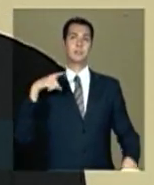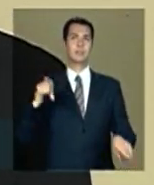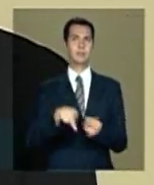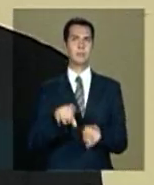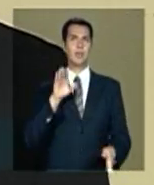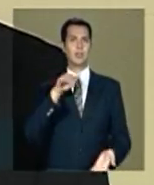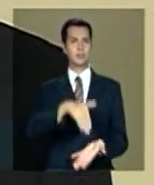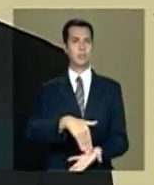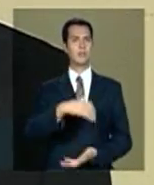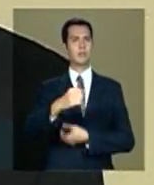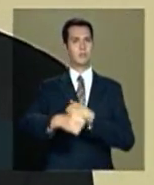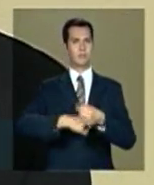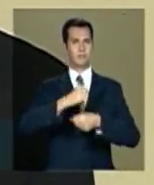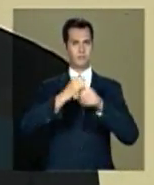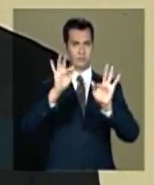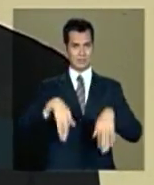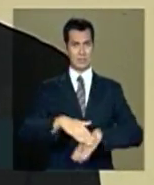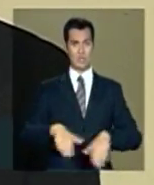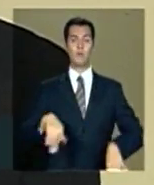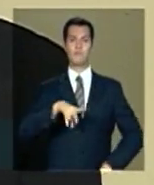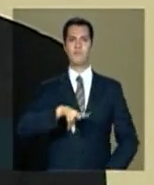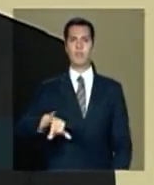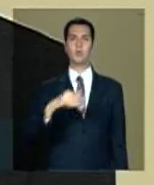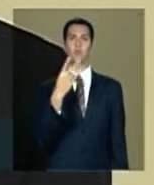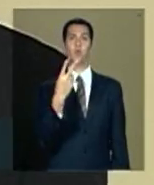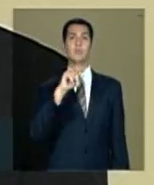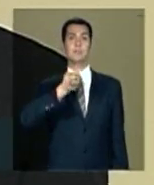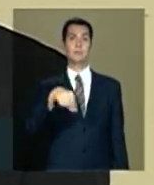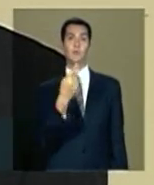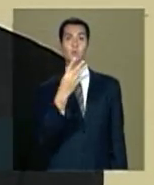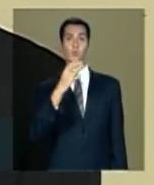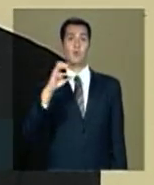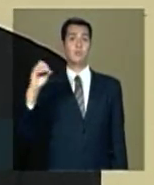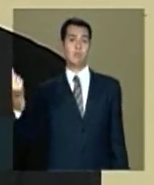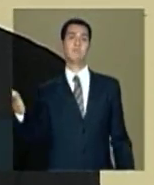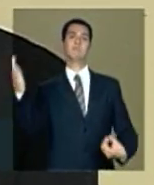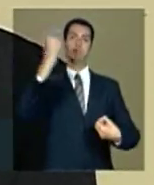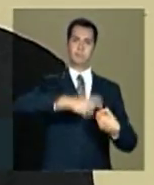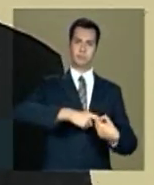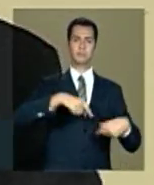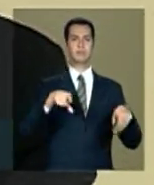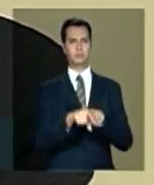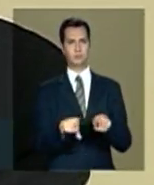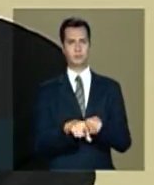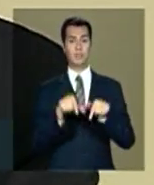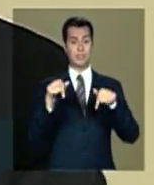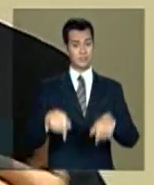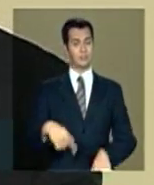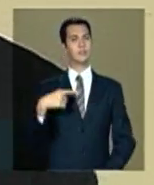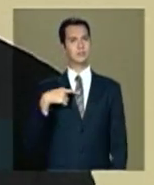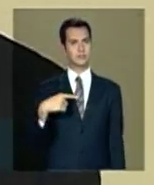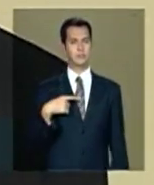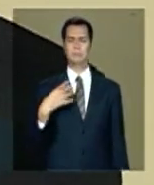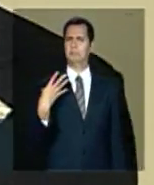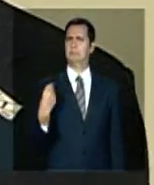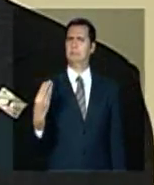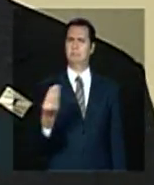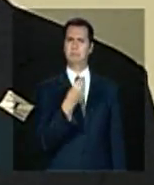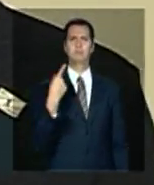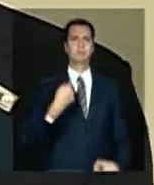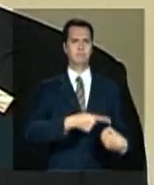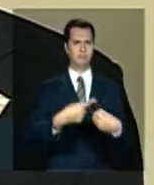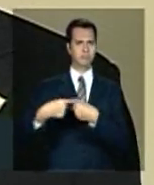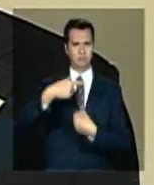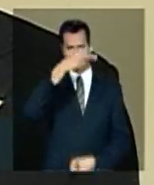até o final desse ano aqui em Minas Gerais são mais de 400 municípios que já aderiram nessa grande parceria da rede cegonha